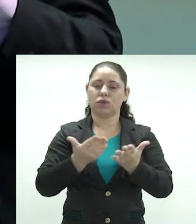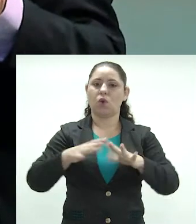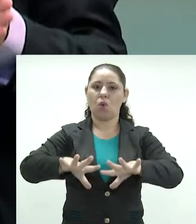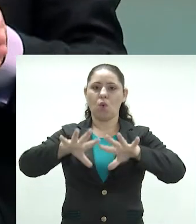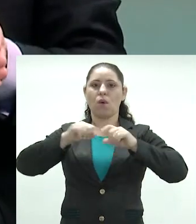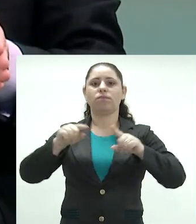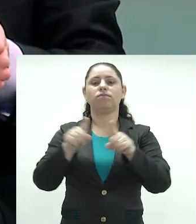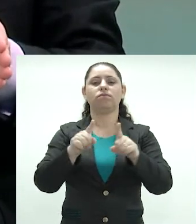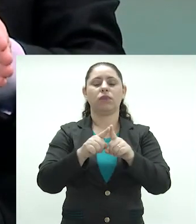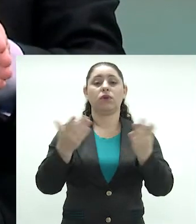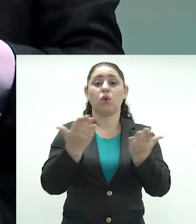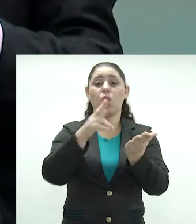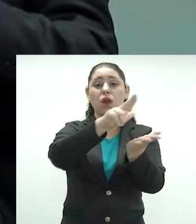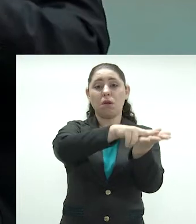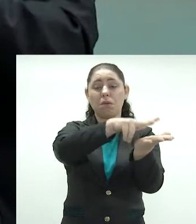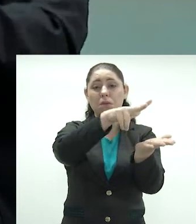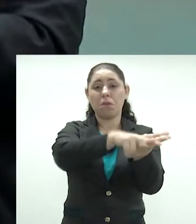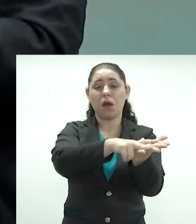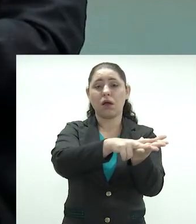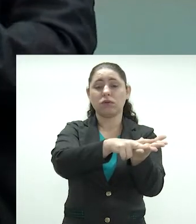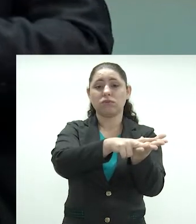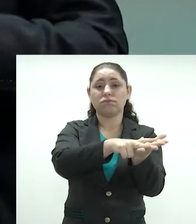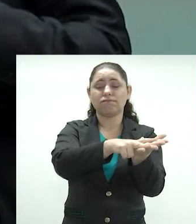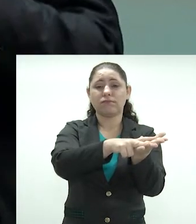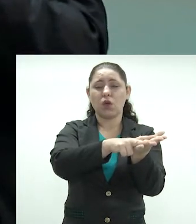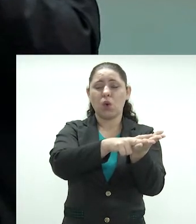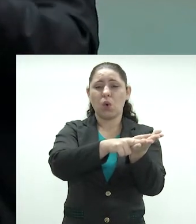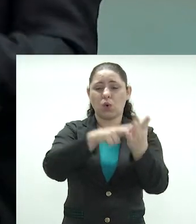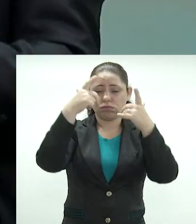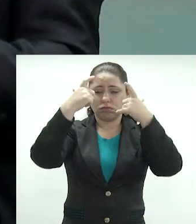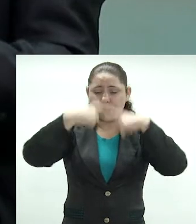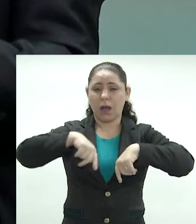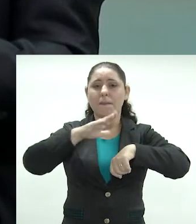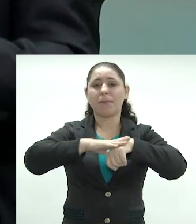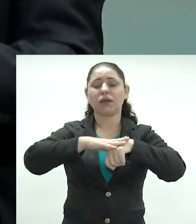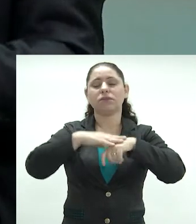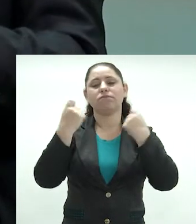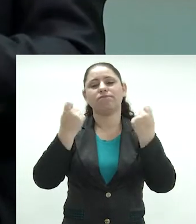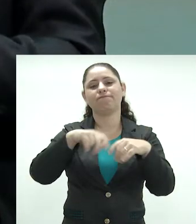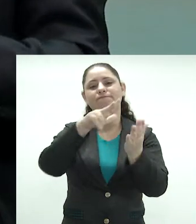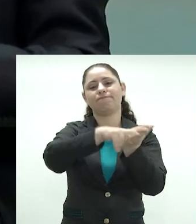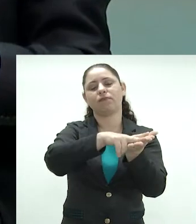pessoas mais jovens agora estão sendo contaminadas, estão indo para o leito, o corpo resiste com maior